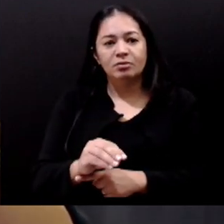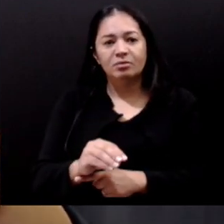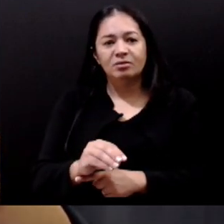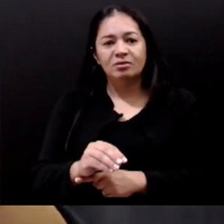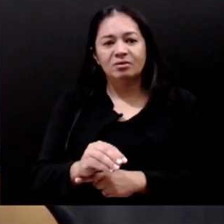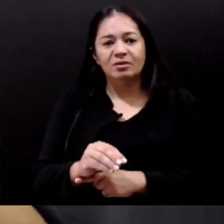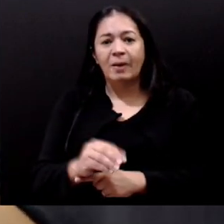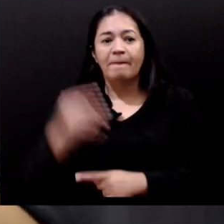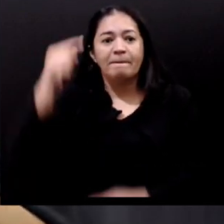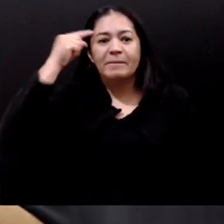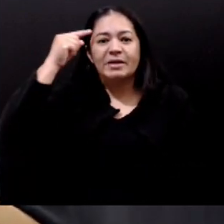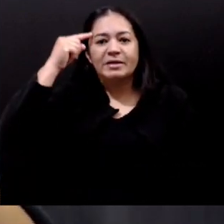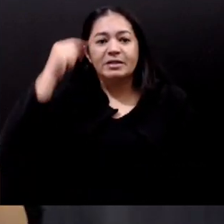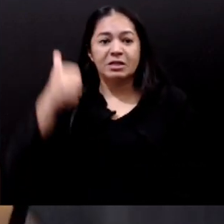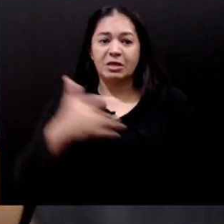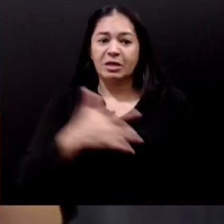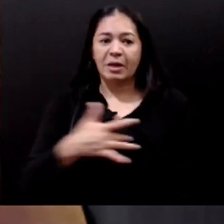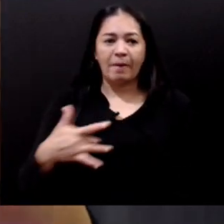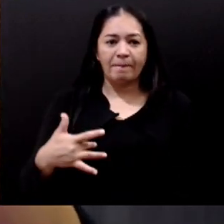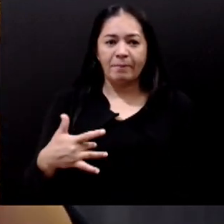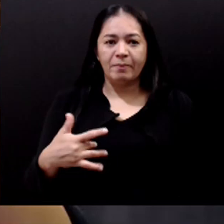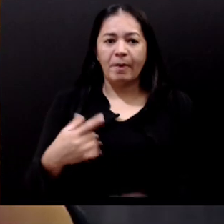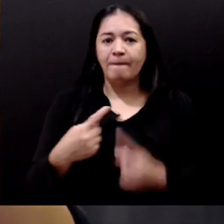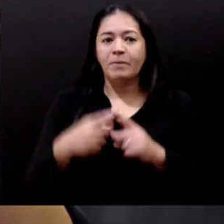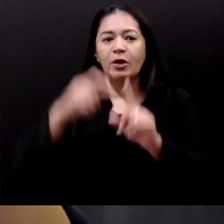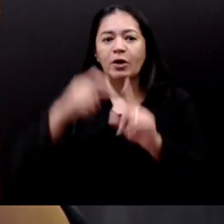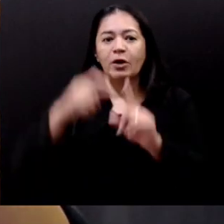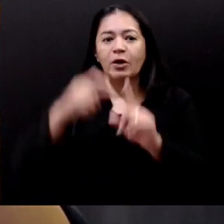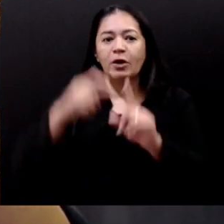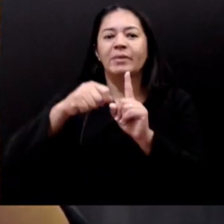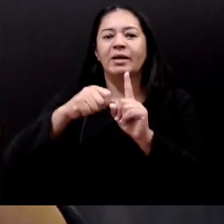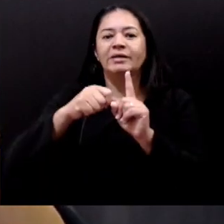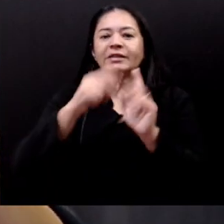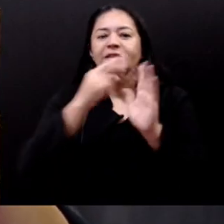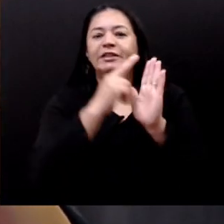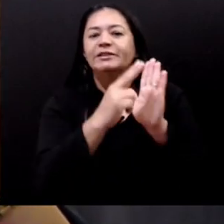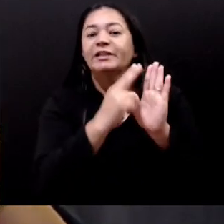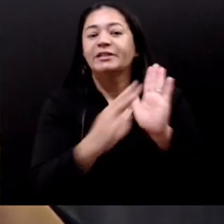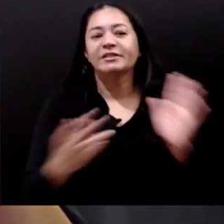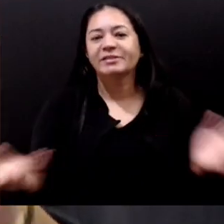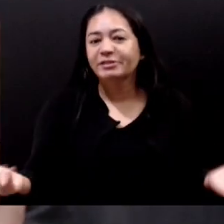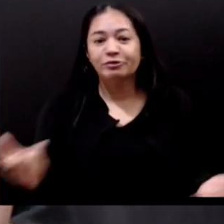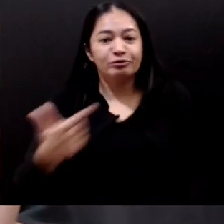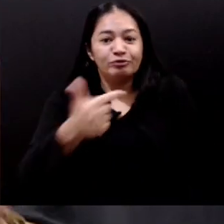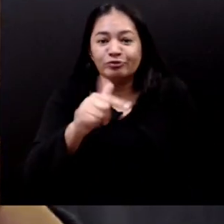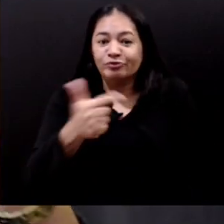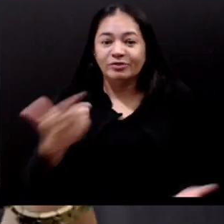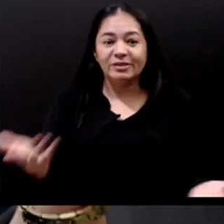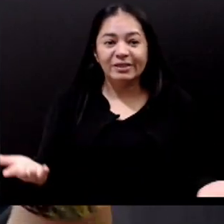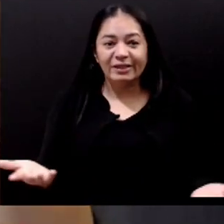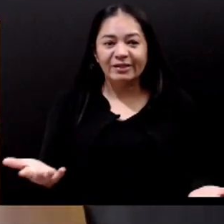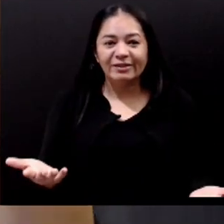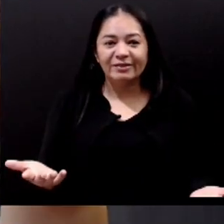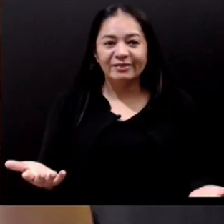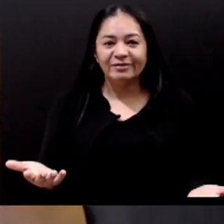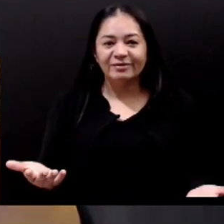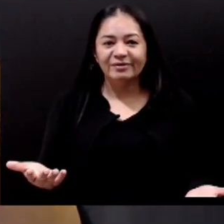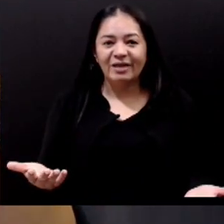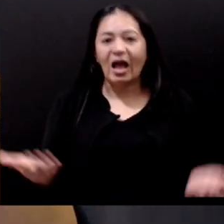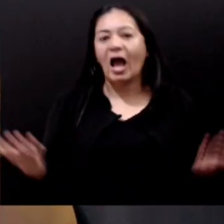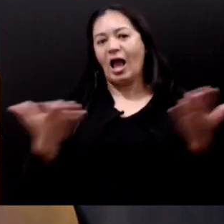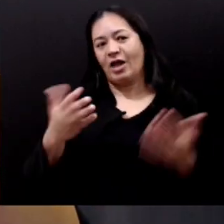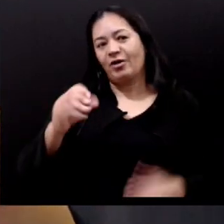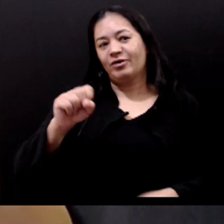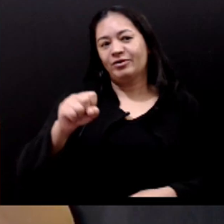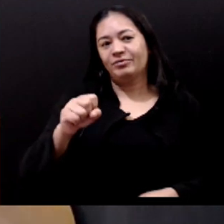era saudável, porque uma banana, ela não vem com um Verdade. rótulo, né, Aham. rico em, agora até vem, porque agora a gente já tem um olhar